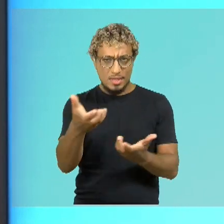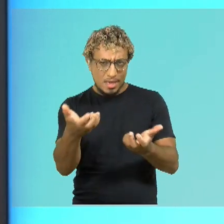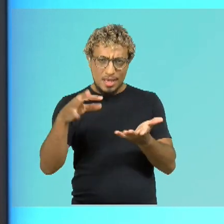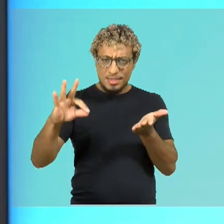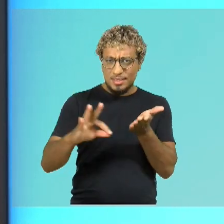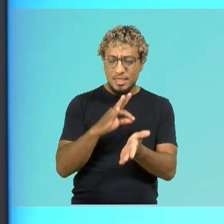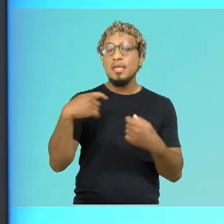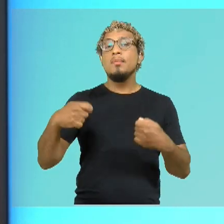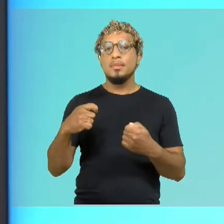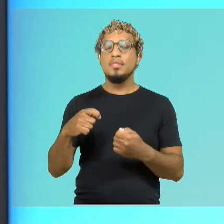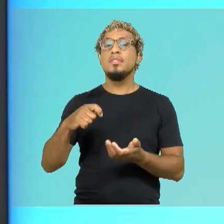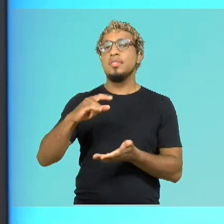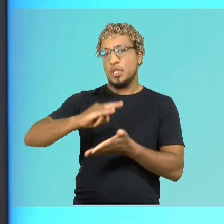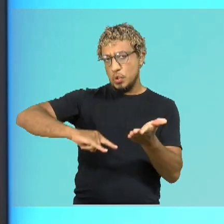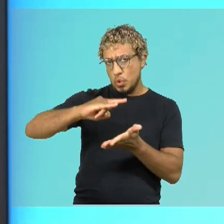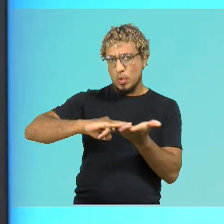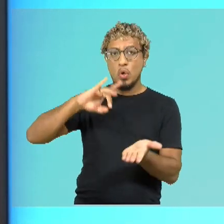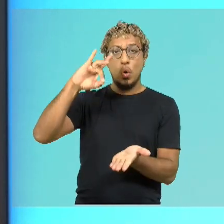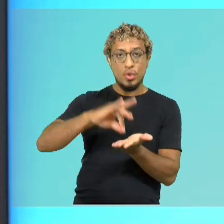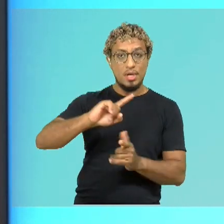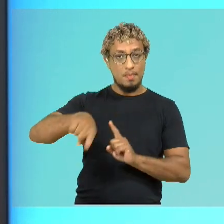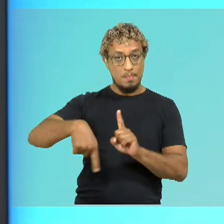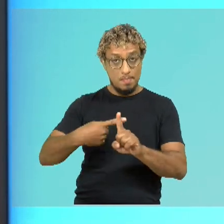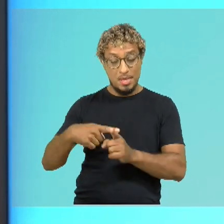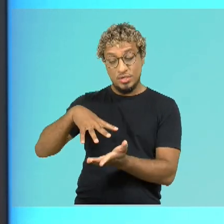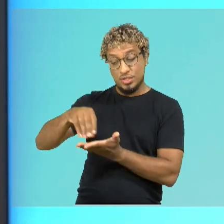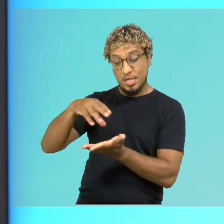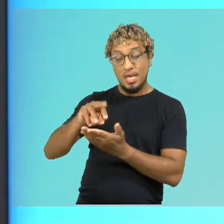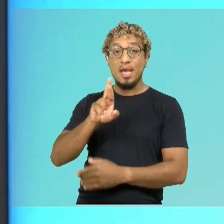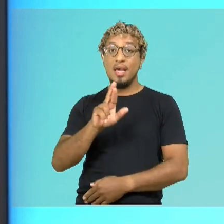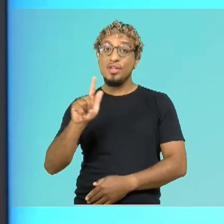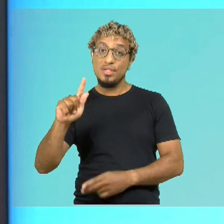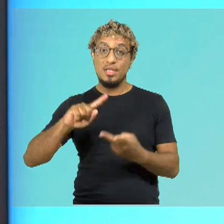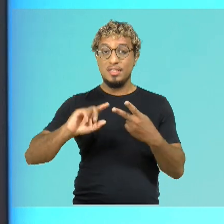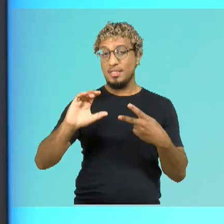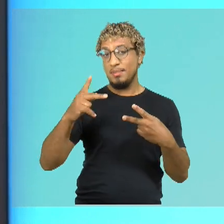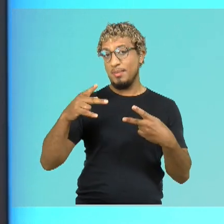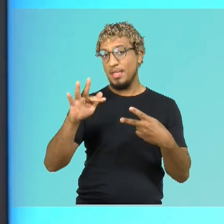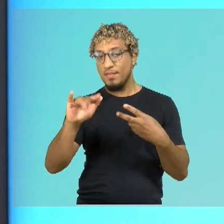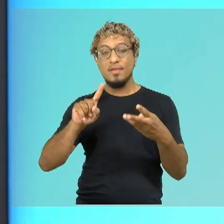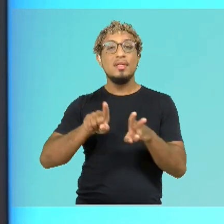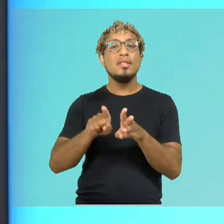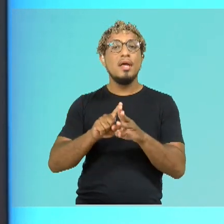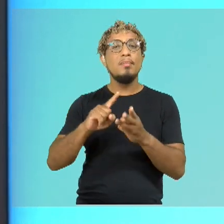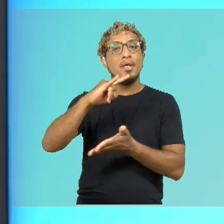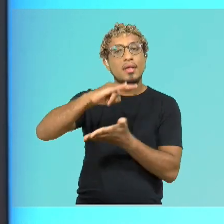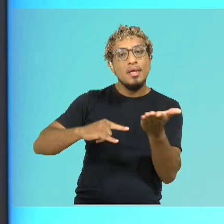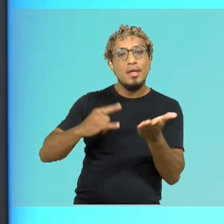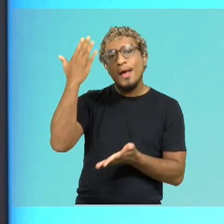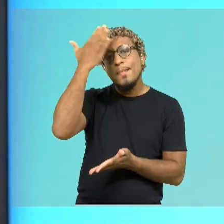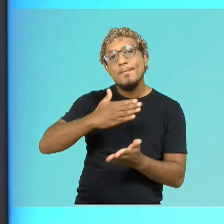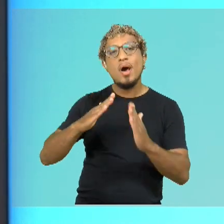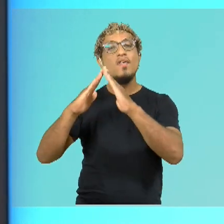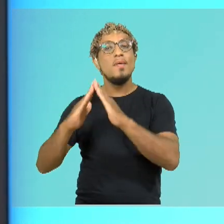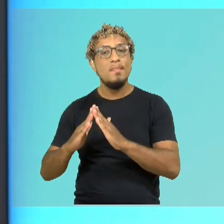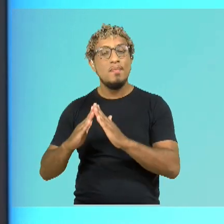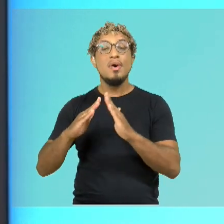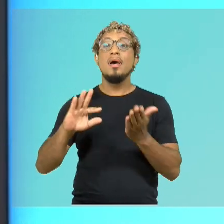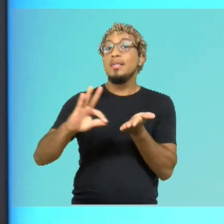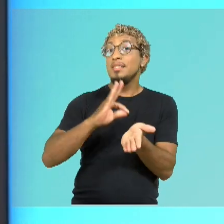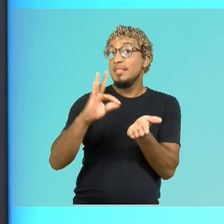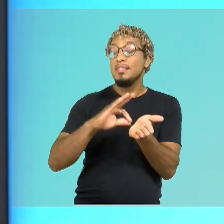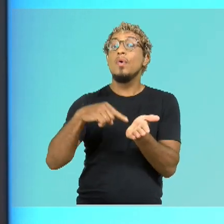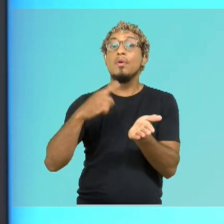preciso levar o documento original e a xerox do RG, CPF e comprovante de residência. As inscrições devem ser